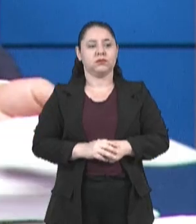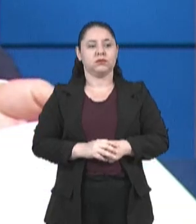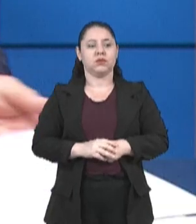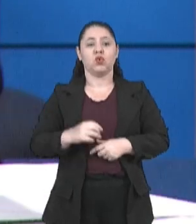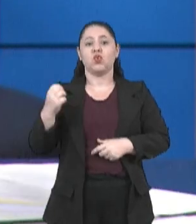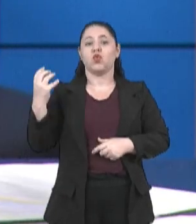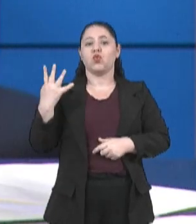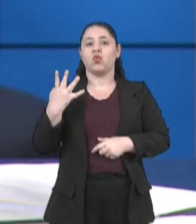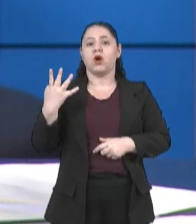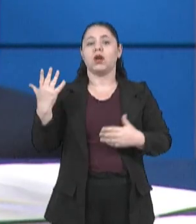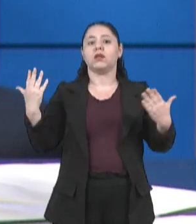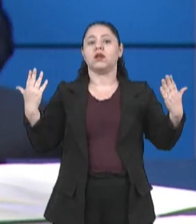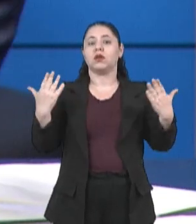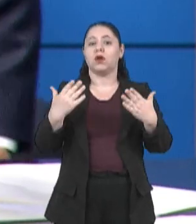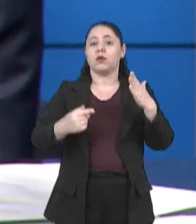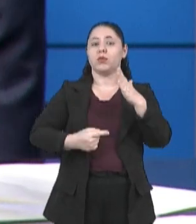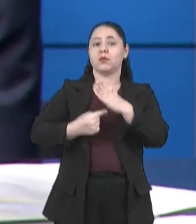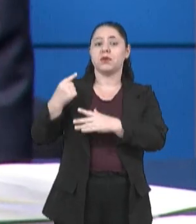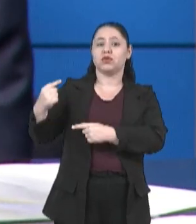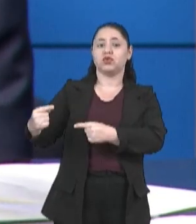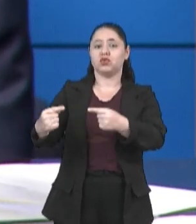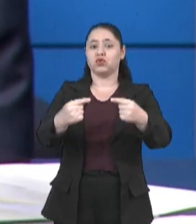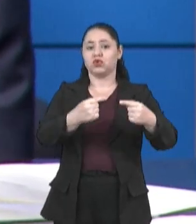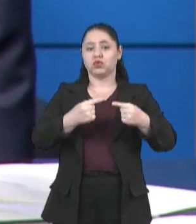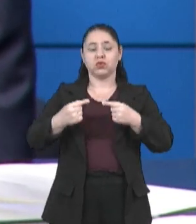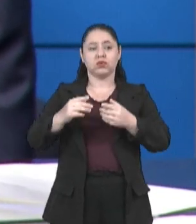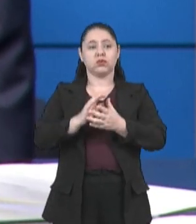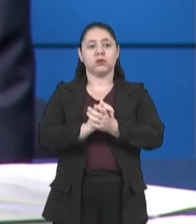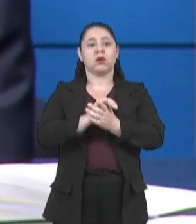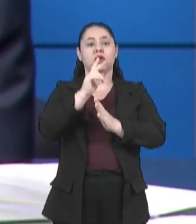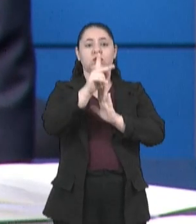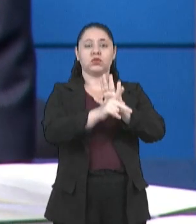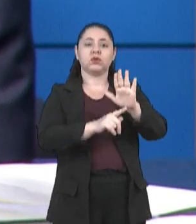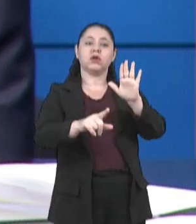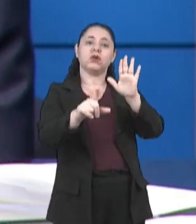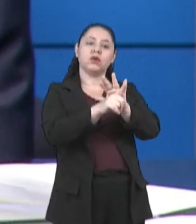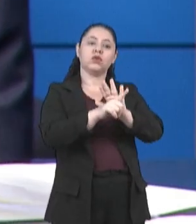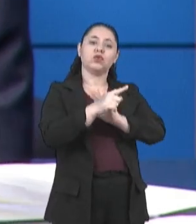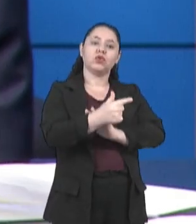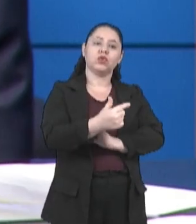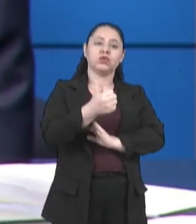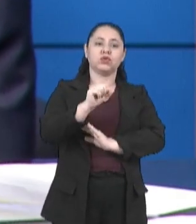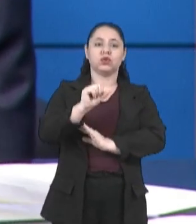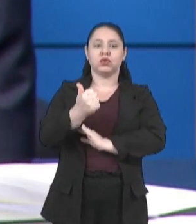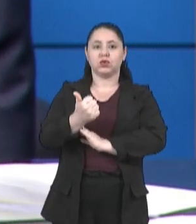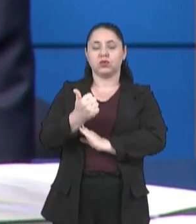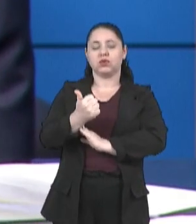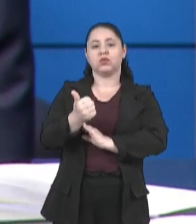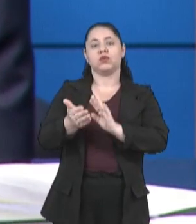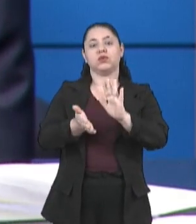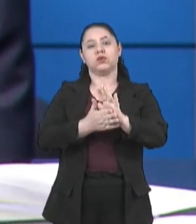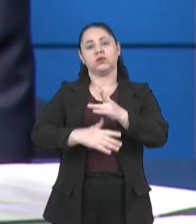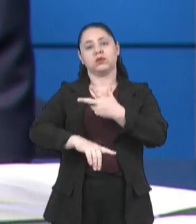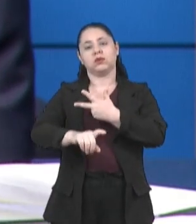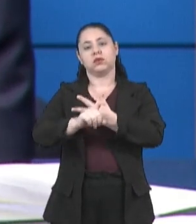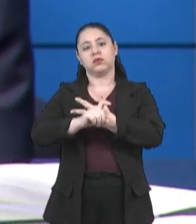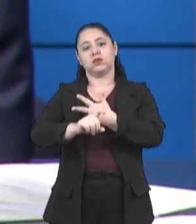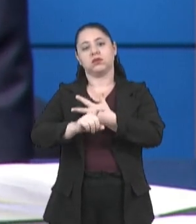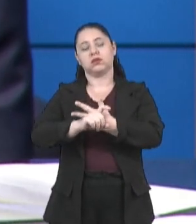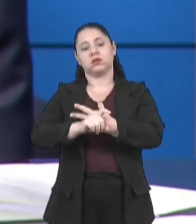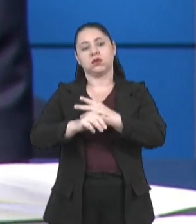Passamos ao item 4. Em primeira discussão e votação nominal, projeto de lei 281/2025, autoria do Poder